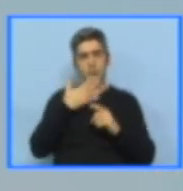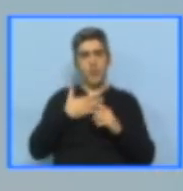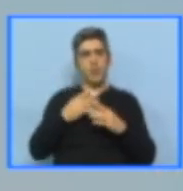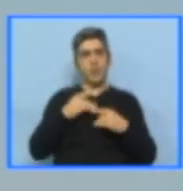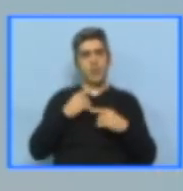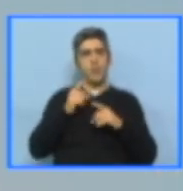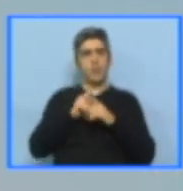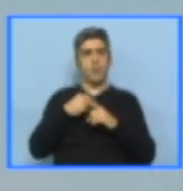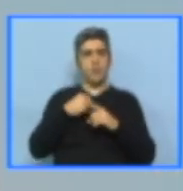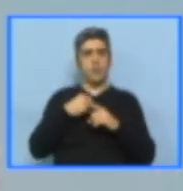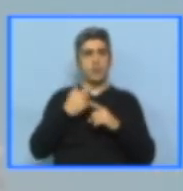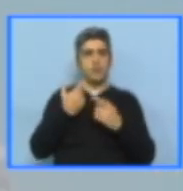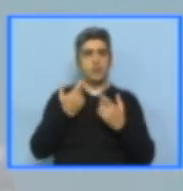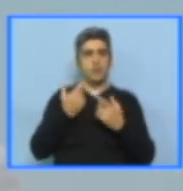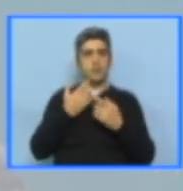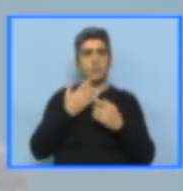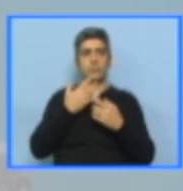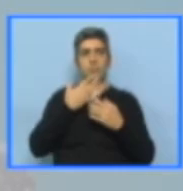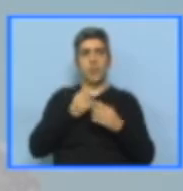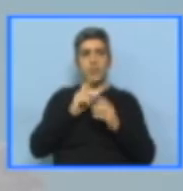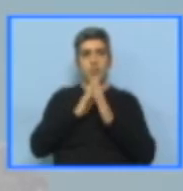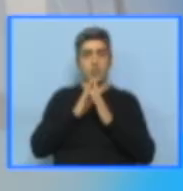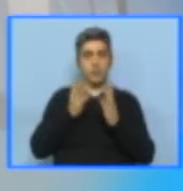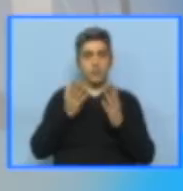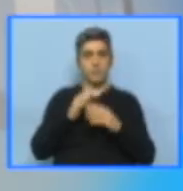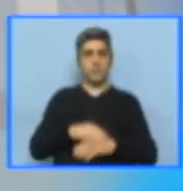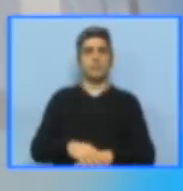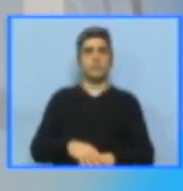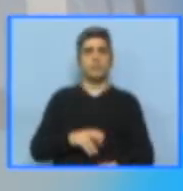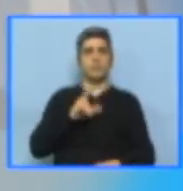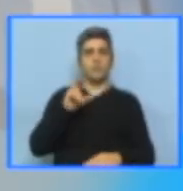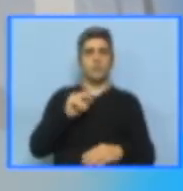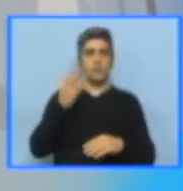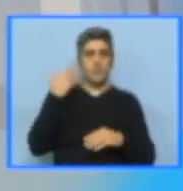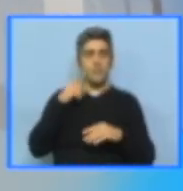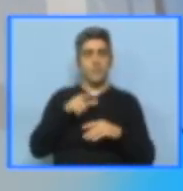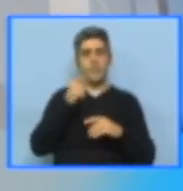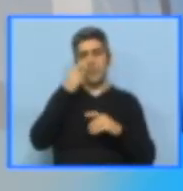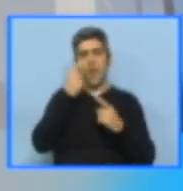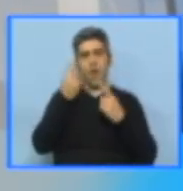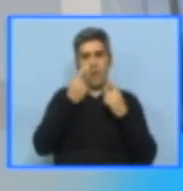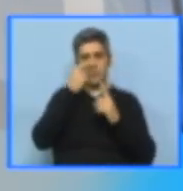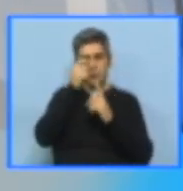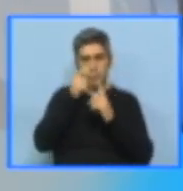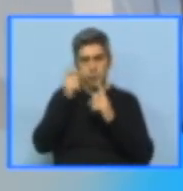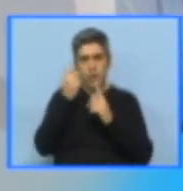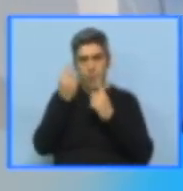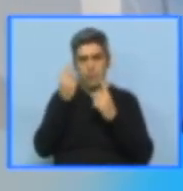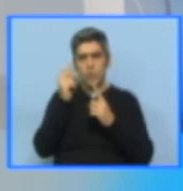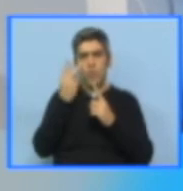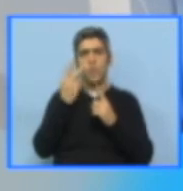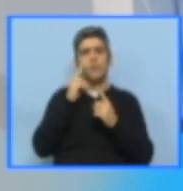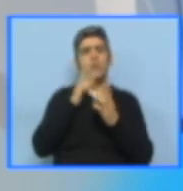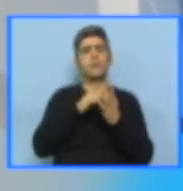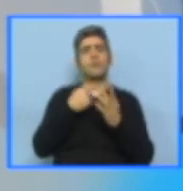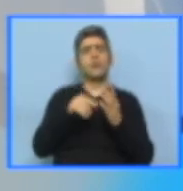mesmo para alguém como eu, que é agnóstica e que nunca lá tinha estado. Este livro centra-se na história de alguém ou de algumas pessoas. O que é que nós